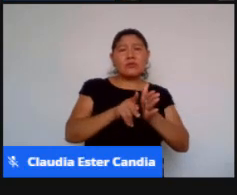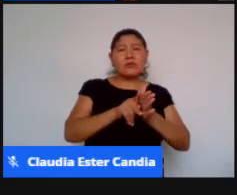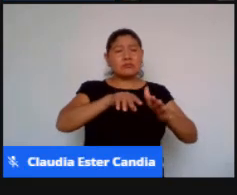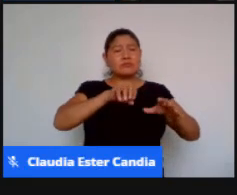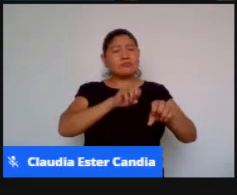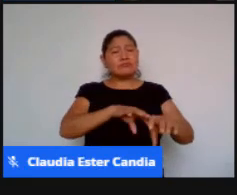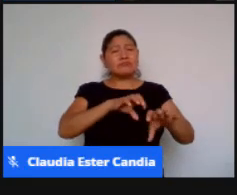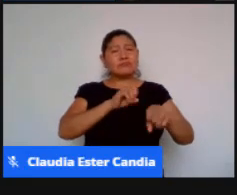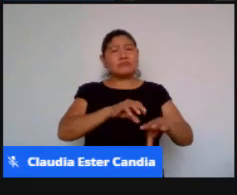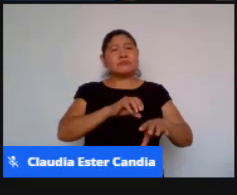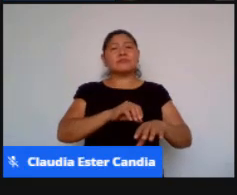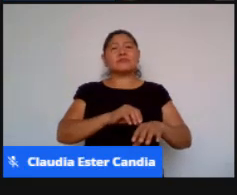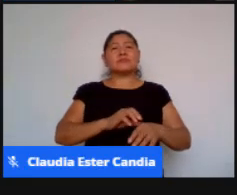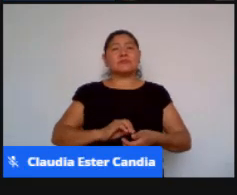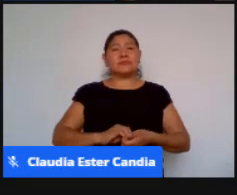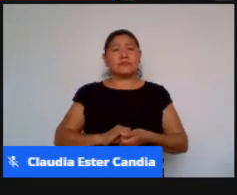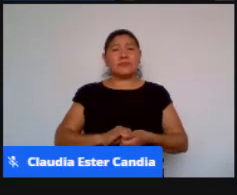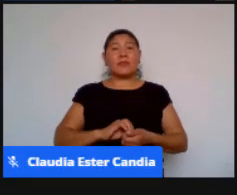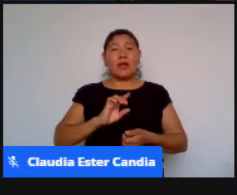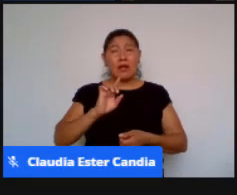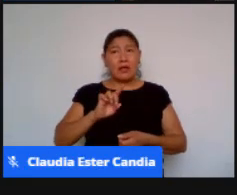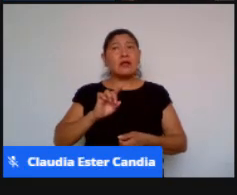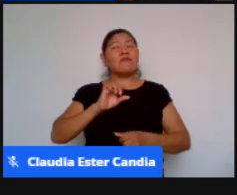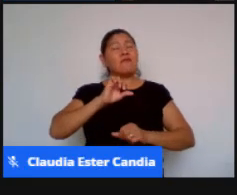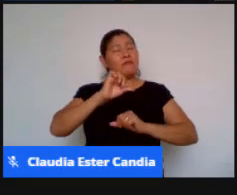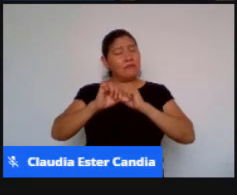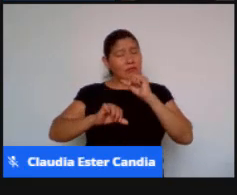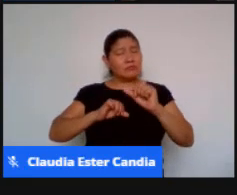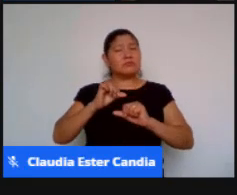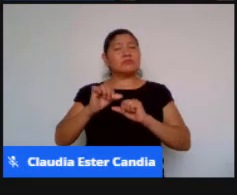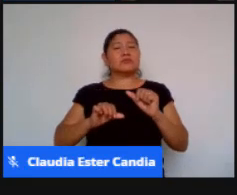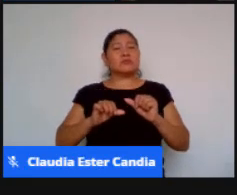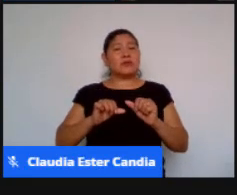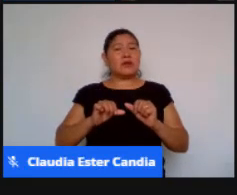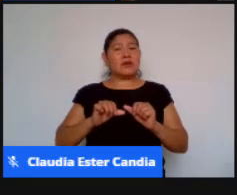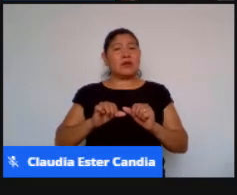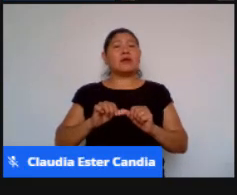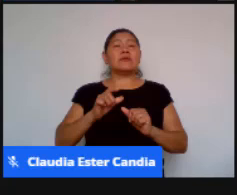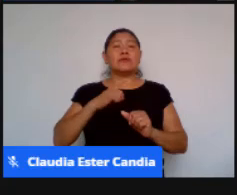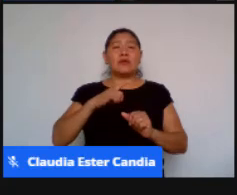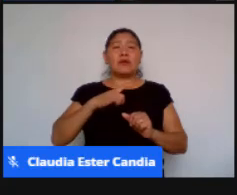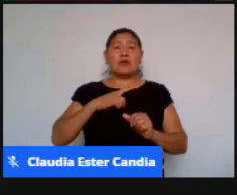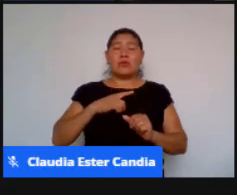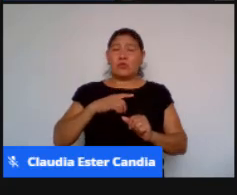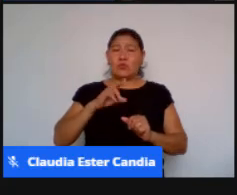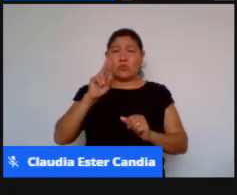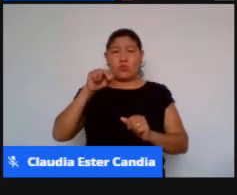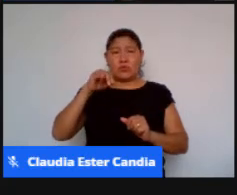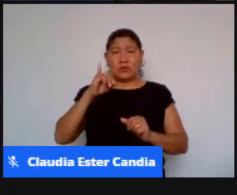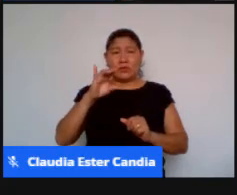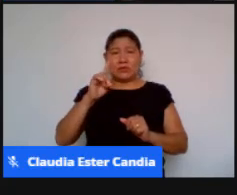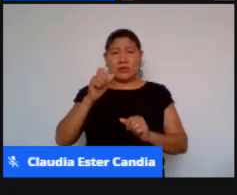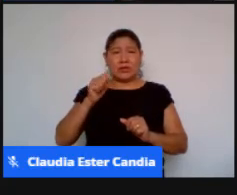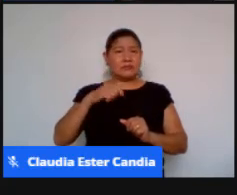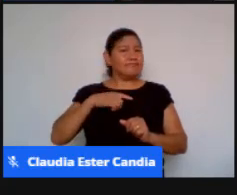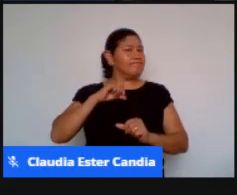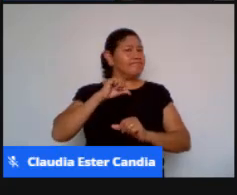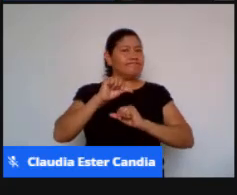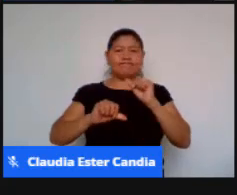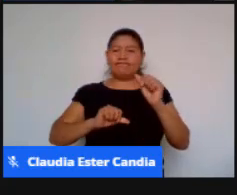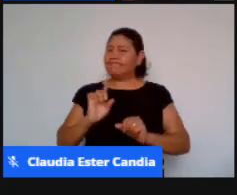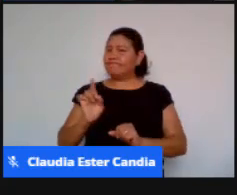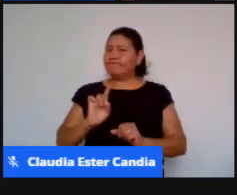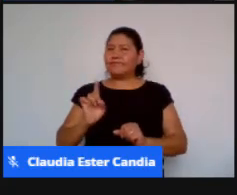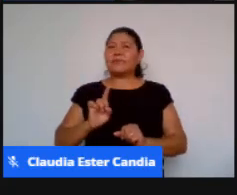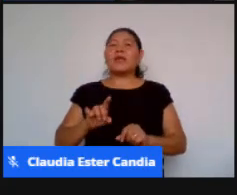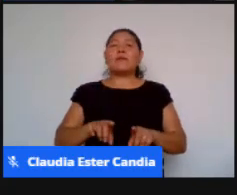do conhecimento. Esses vão mudar sempre, né? As unidades temáticas não mudam, os objetos de conhecimento, sim, porque